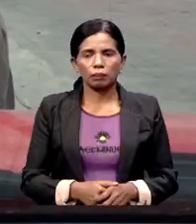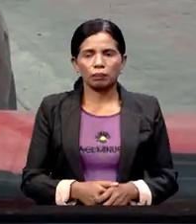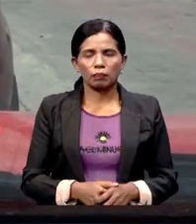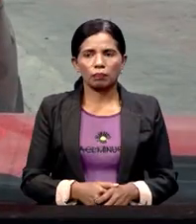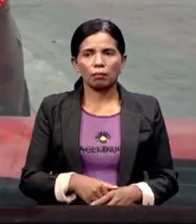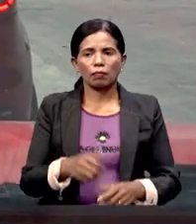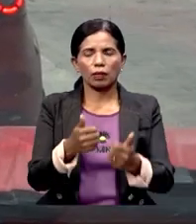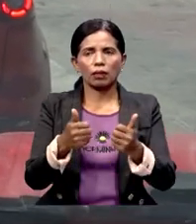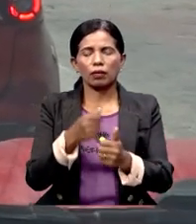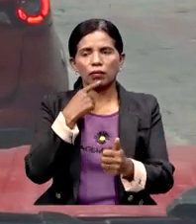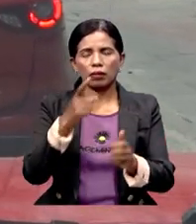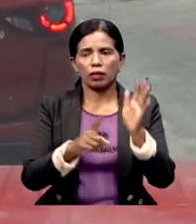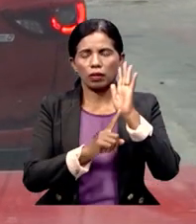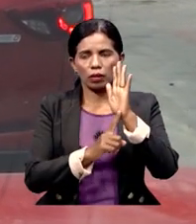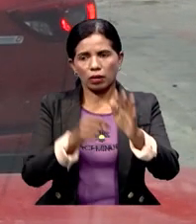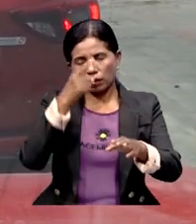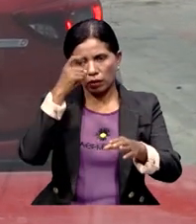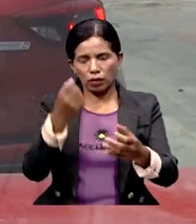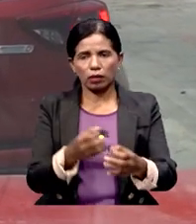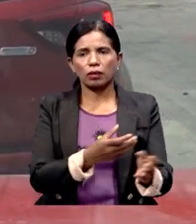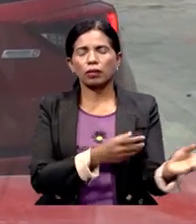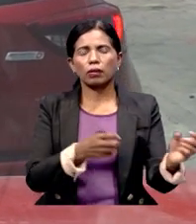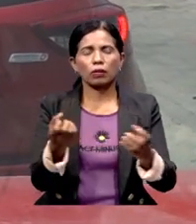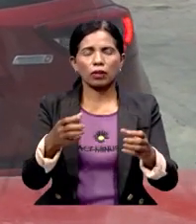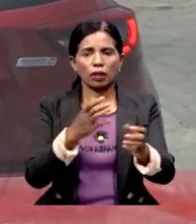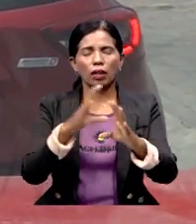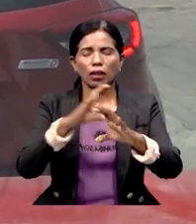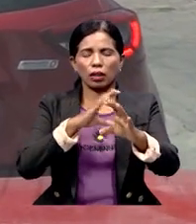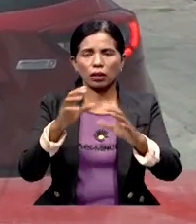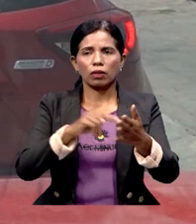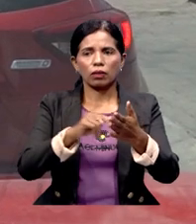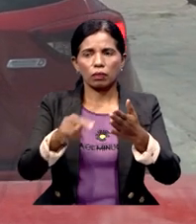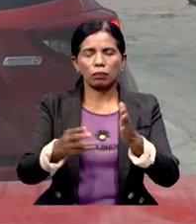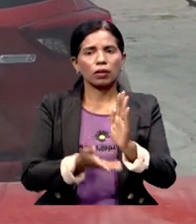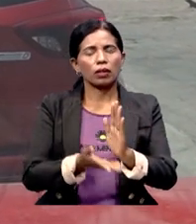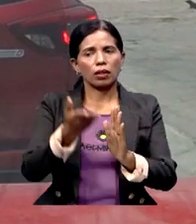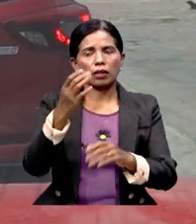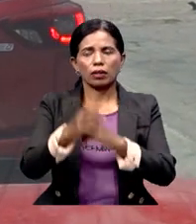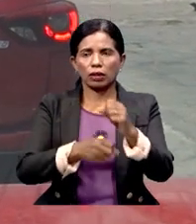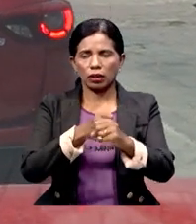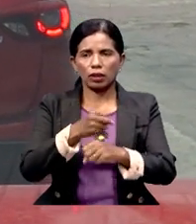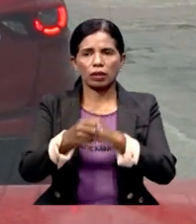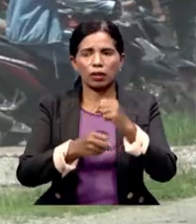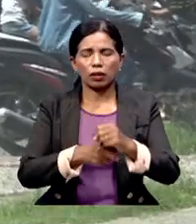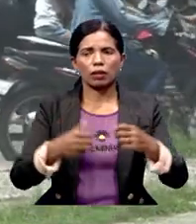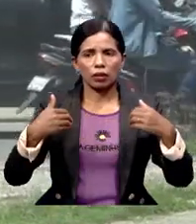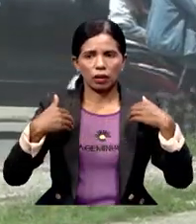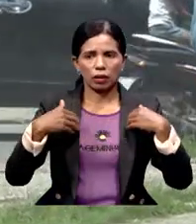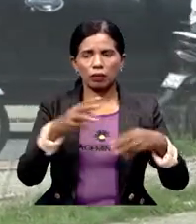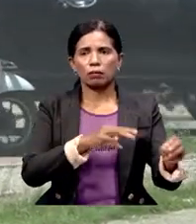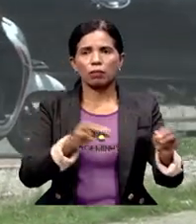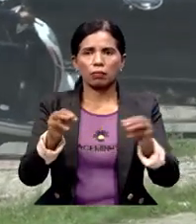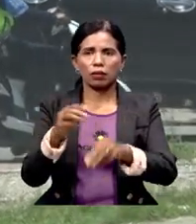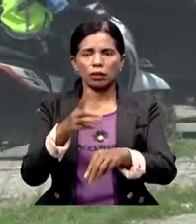Autoridade aduaneira hatu exigência neta ma importação motorizada no carreta ho número nebe as caratinang hamoso engarrafamento ba movimento